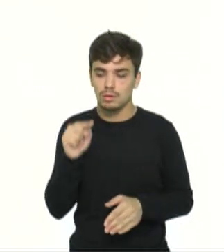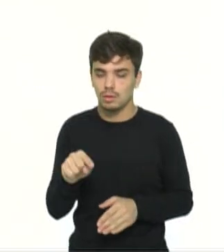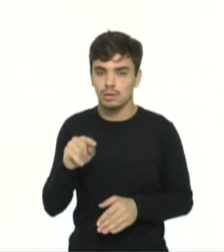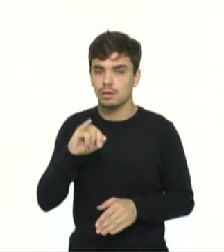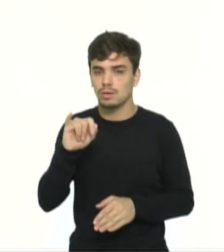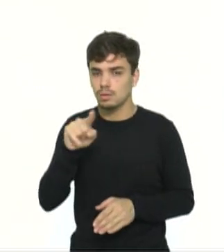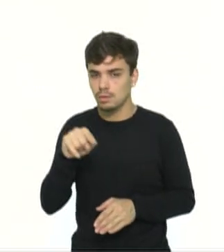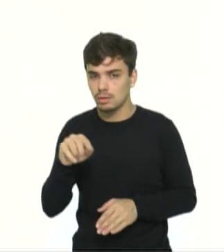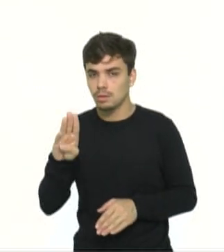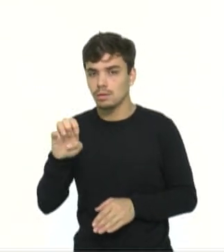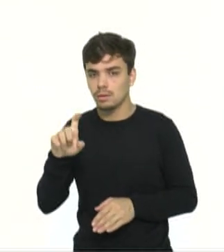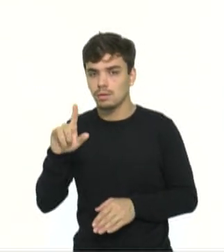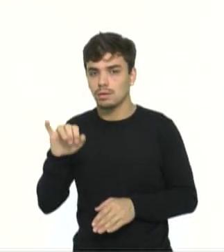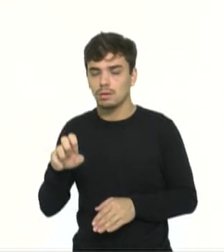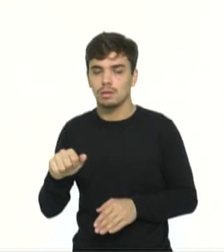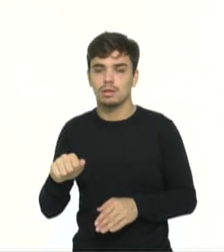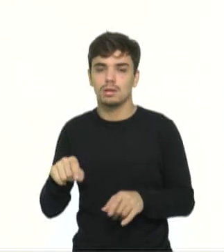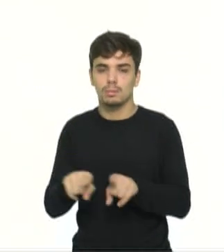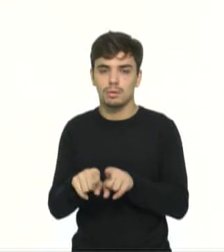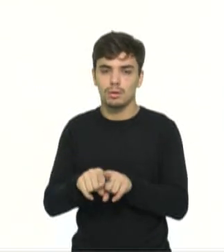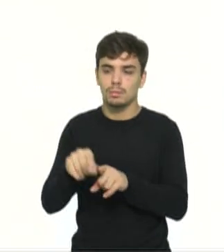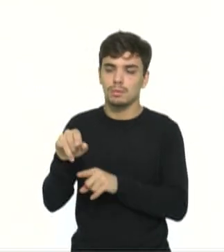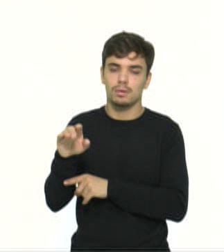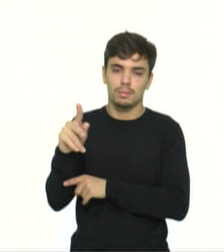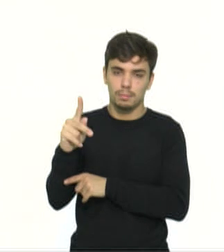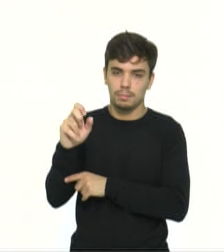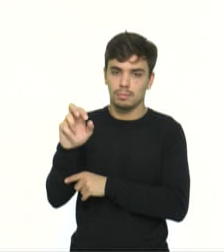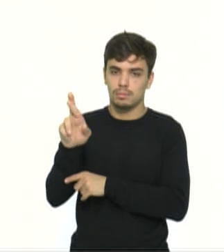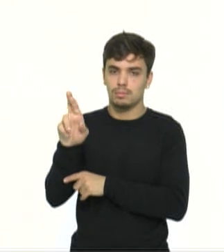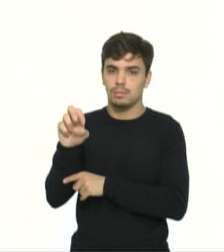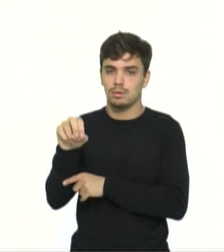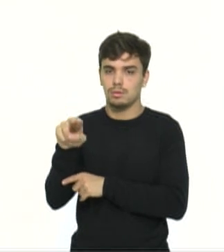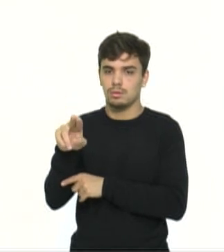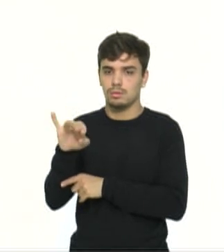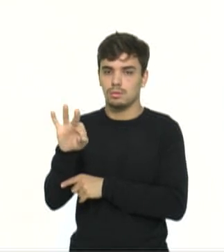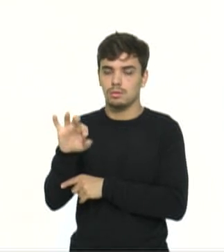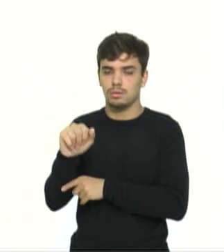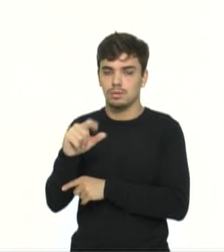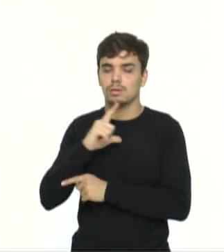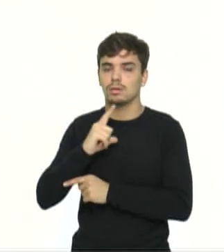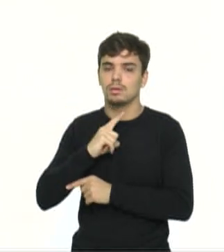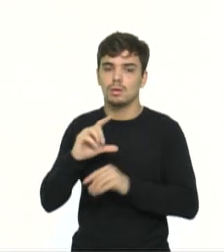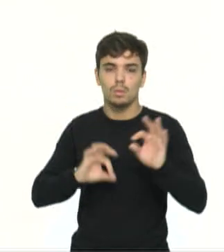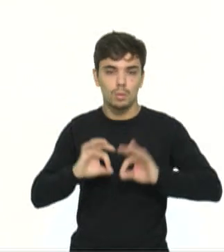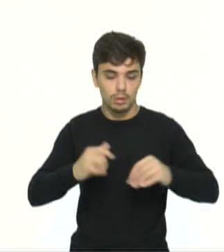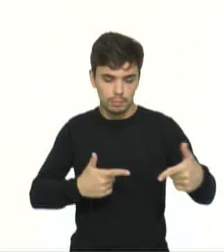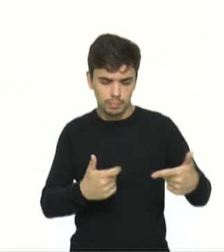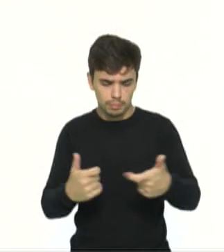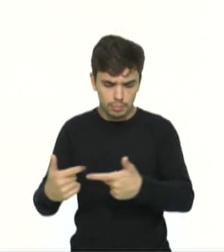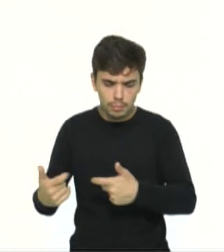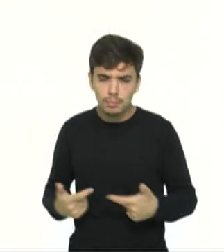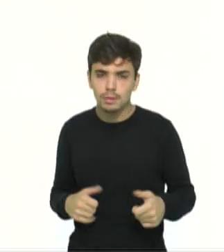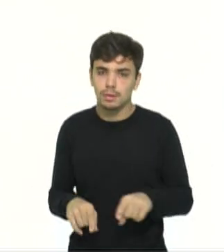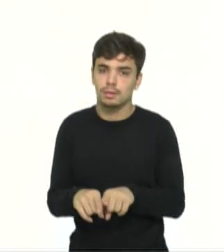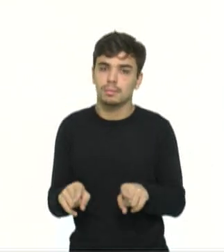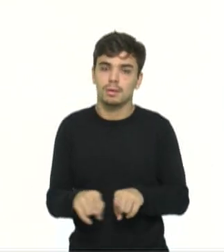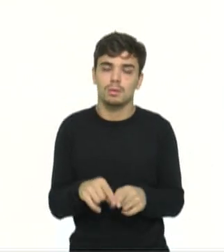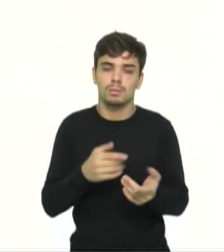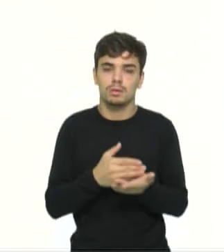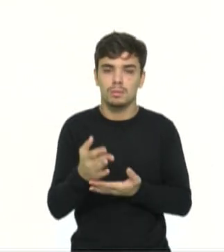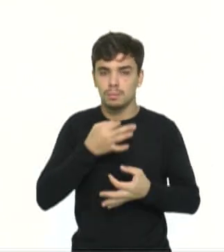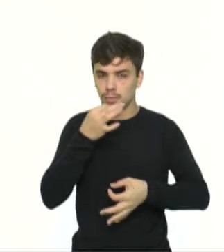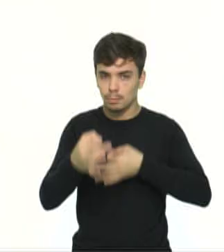como herdeira do peronismo, herdeira das lutas sociais peronistas, formaram então guerrilhas e passaram também a